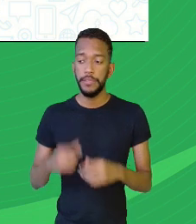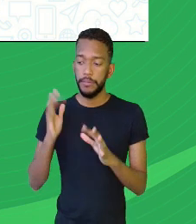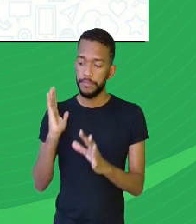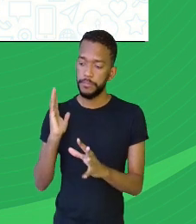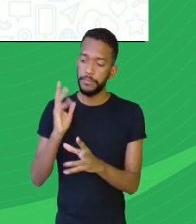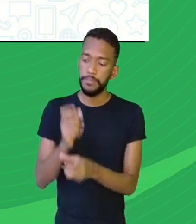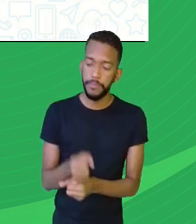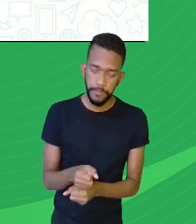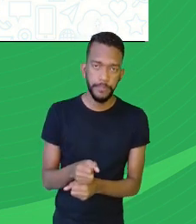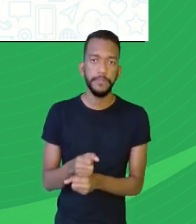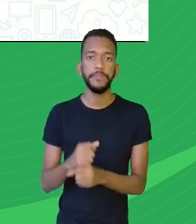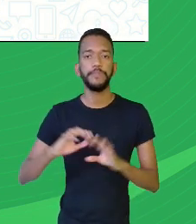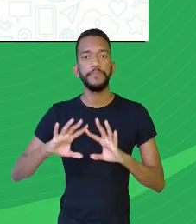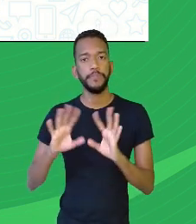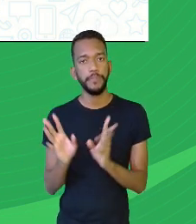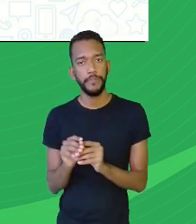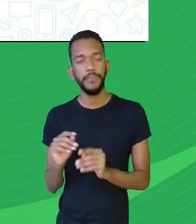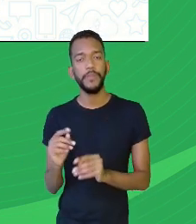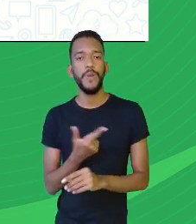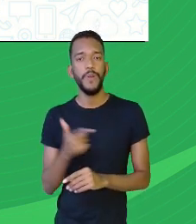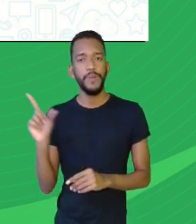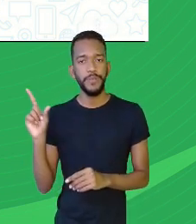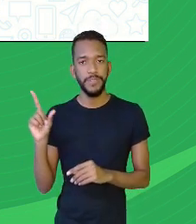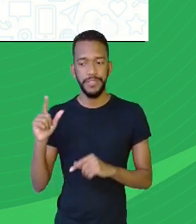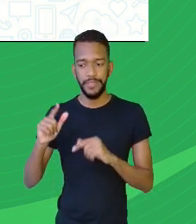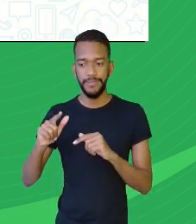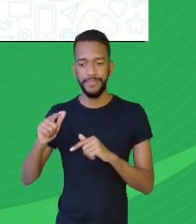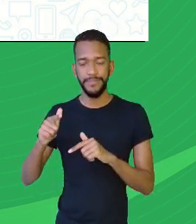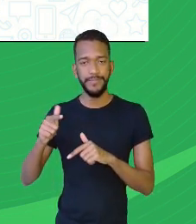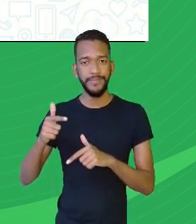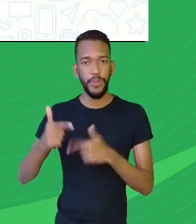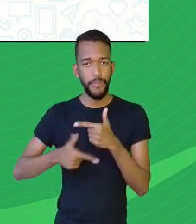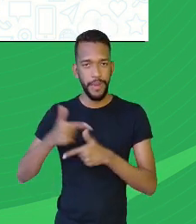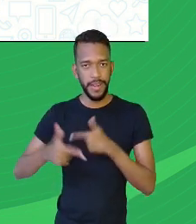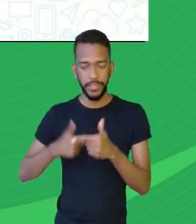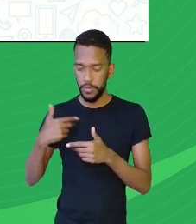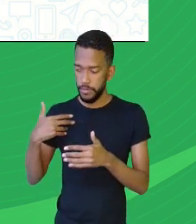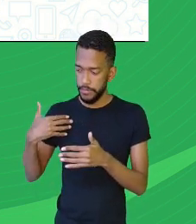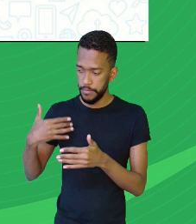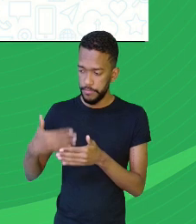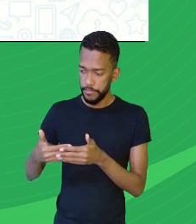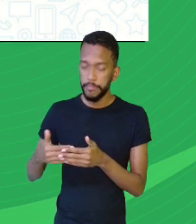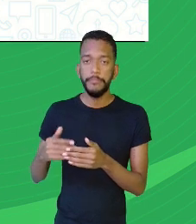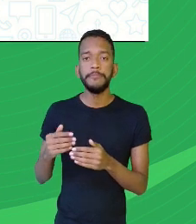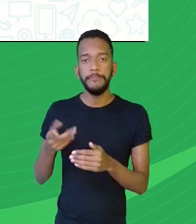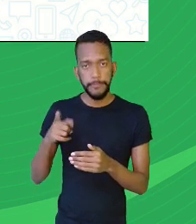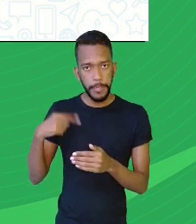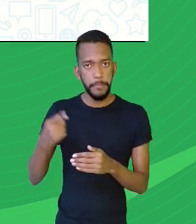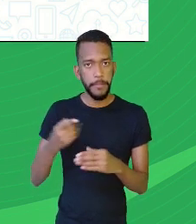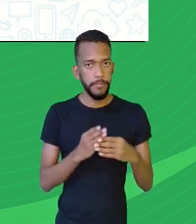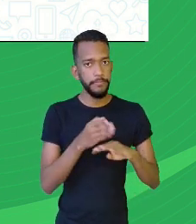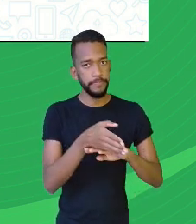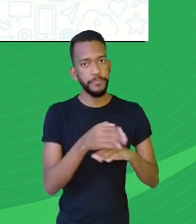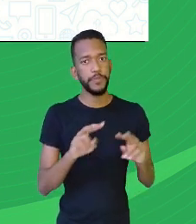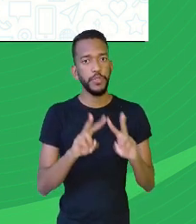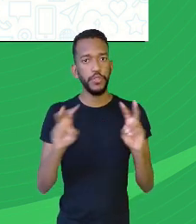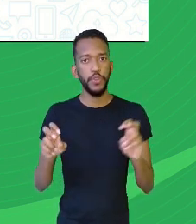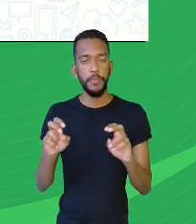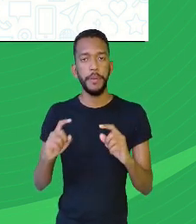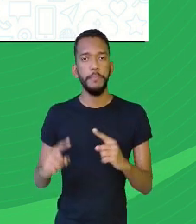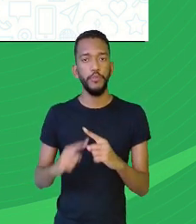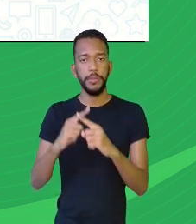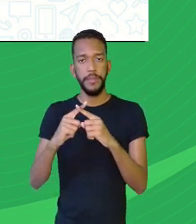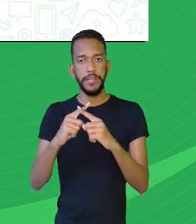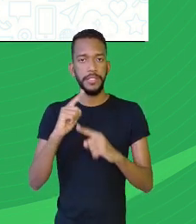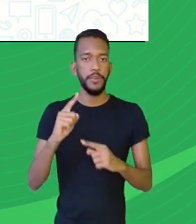um pouco as outras operações e em seguida eu vou entrar diretamente em multiplicação